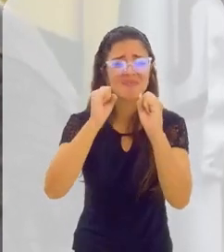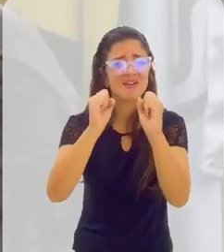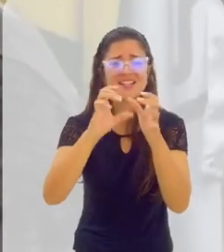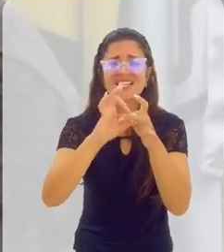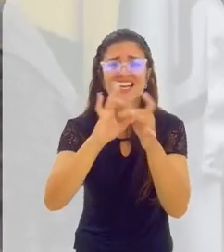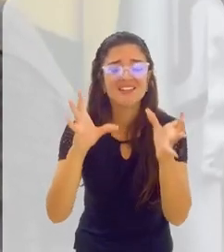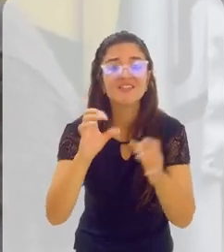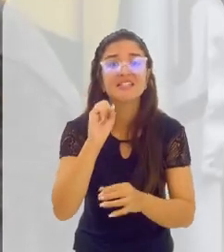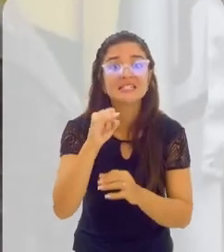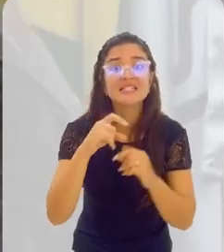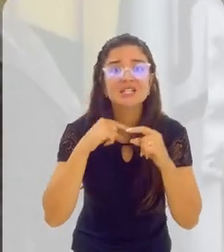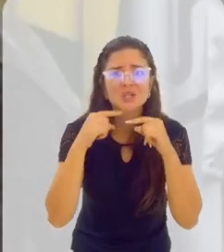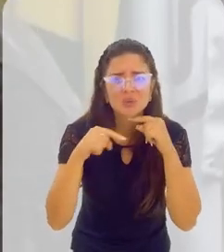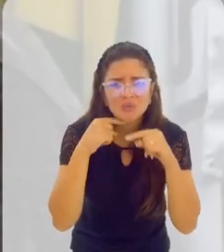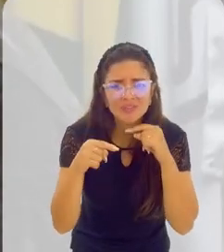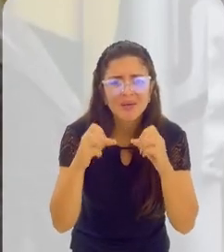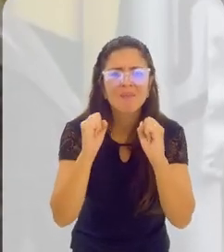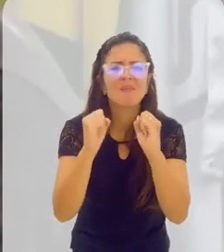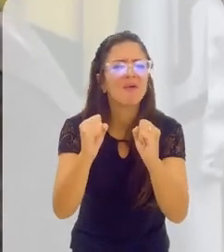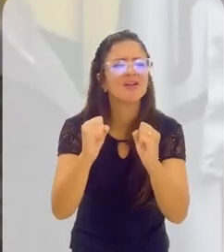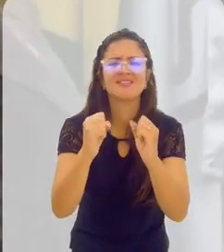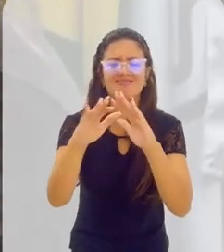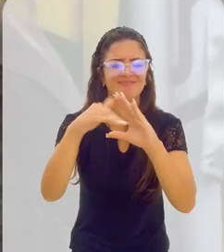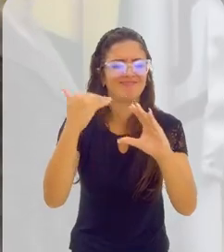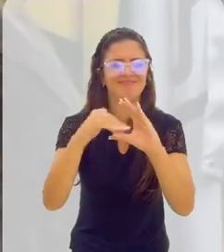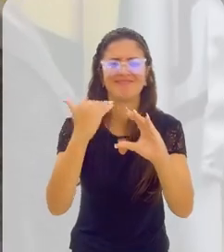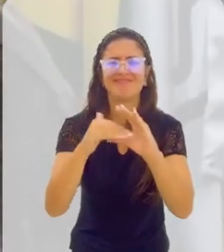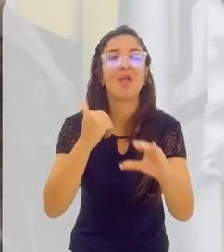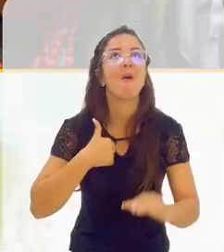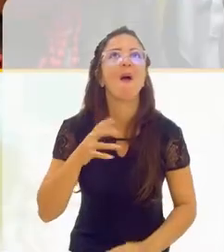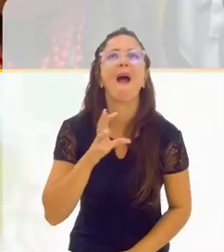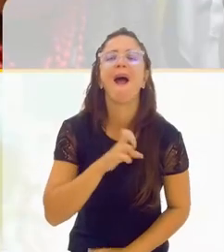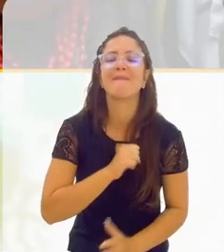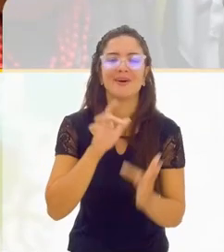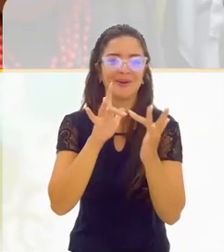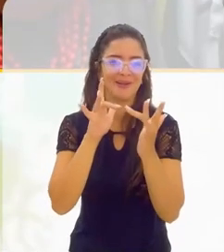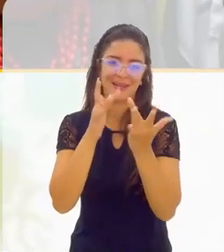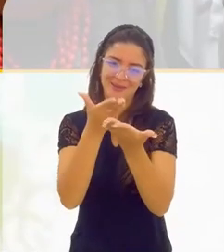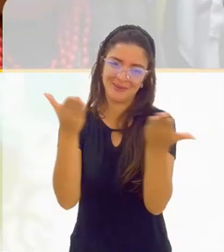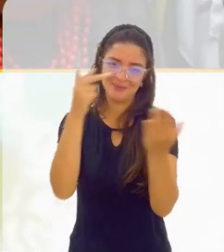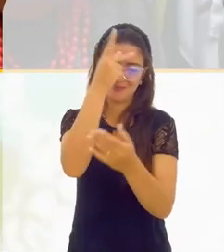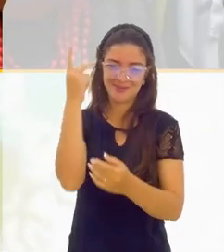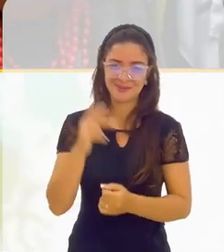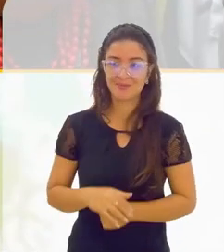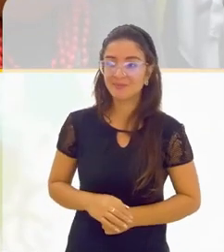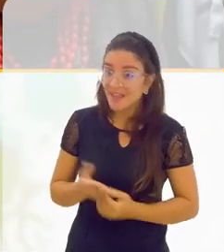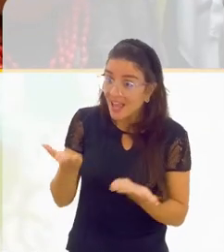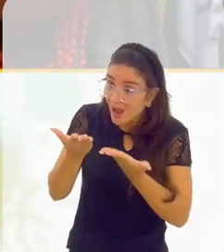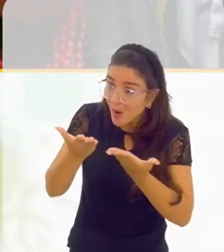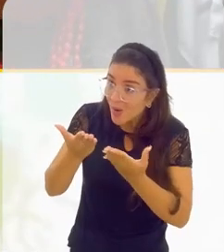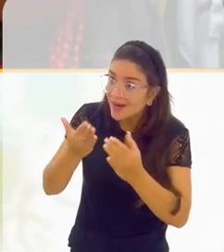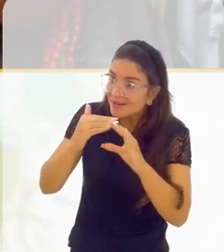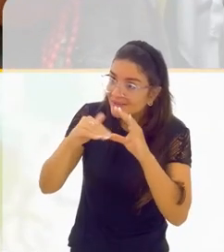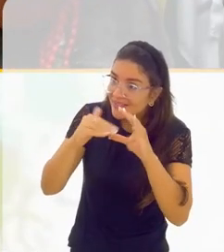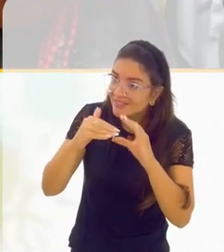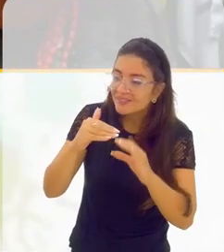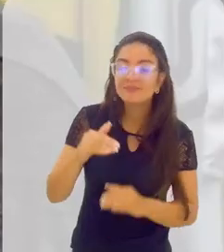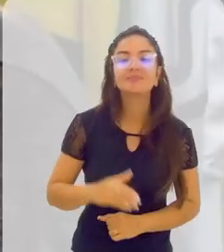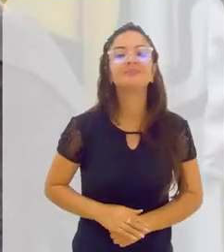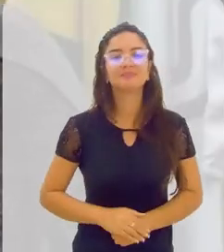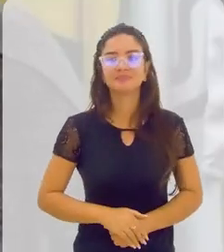adoro contato com gente e adorei essa entrevista quer passar logo o seu e-mail